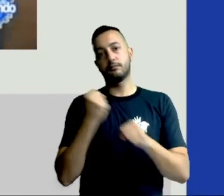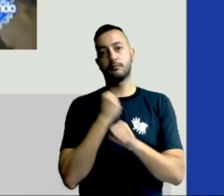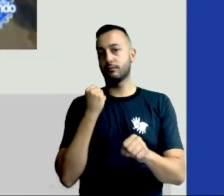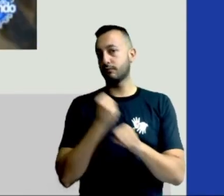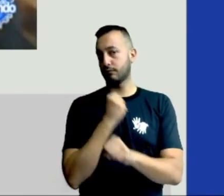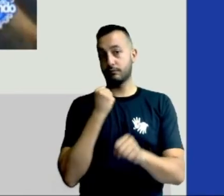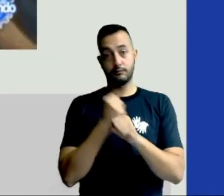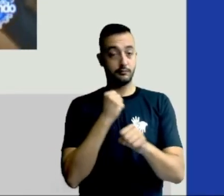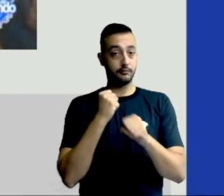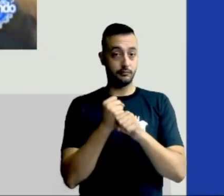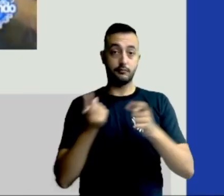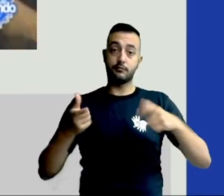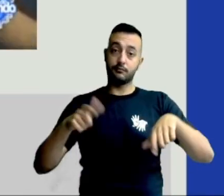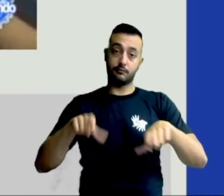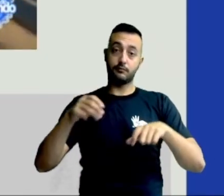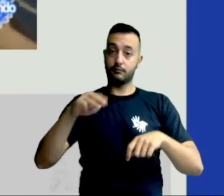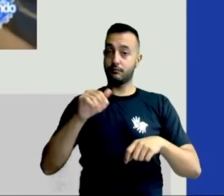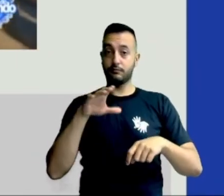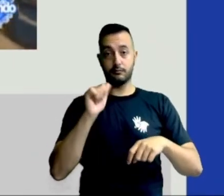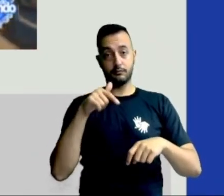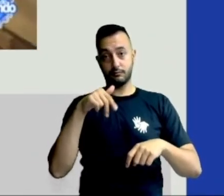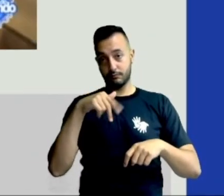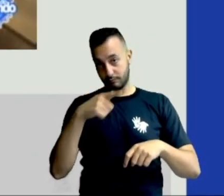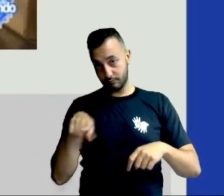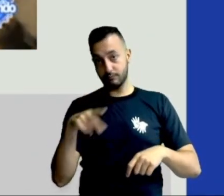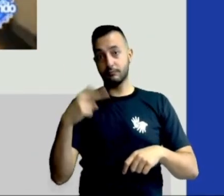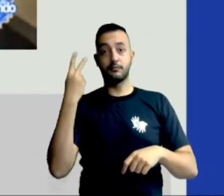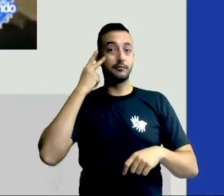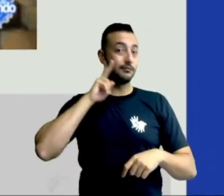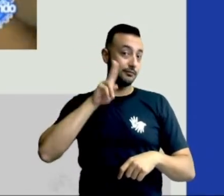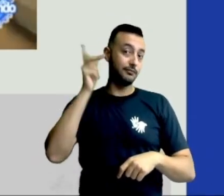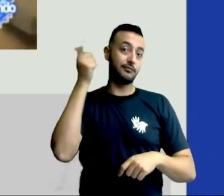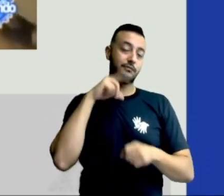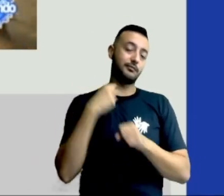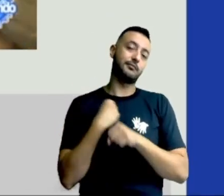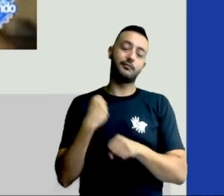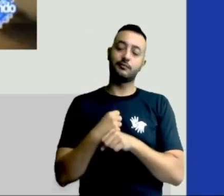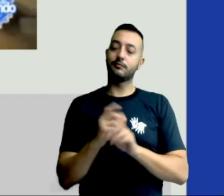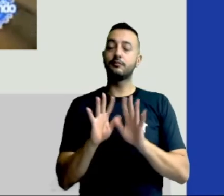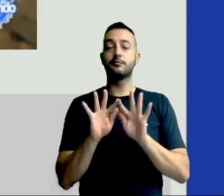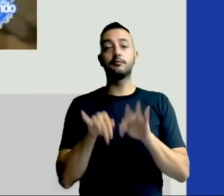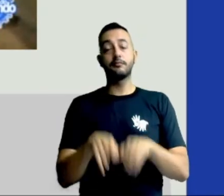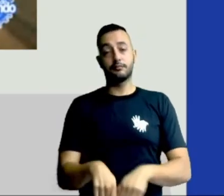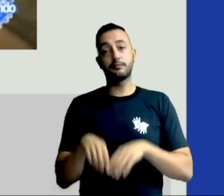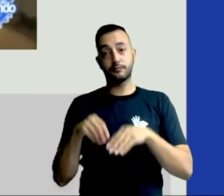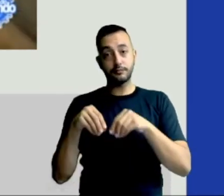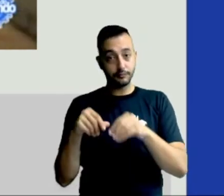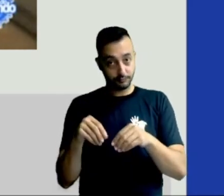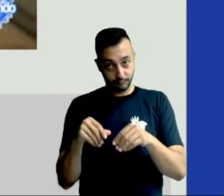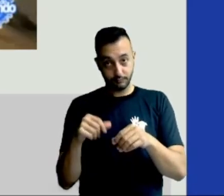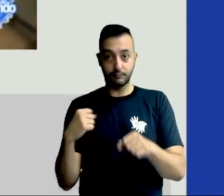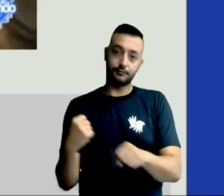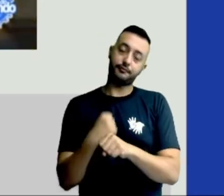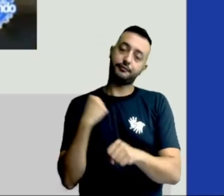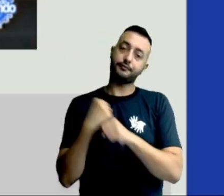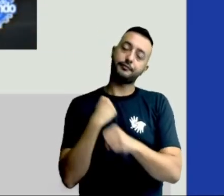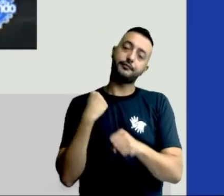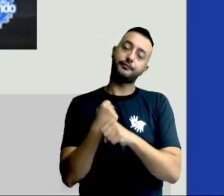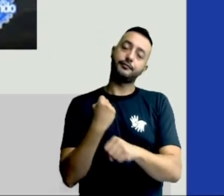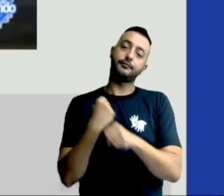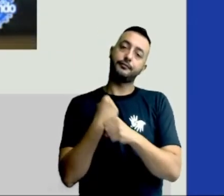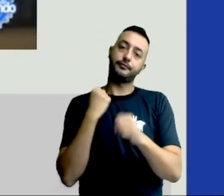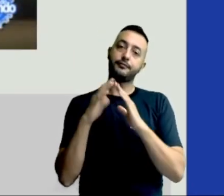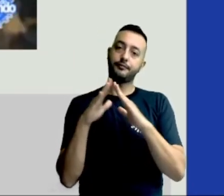do Maracanã a cada 2 dias. E o produto final, o pozinho mágico que a gente usa para construir as nossas